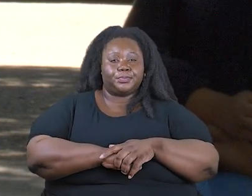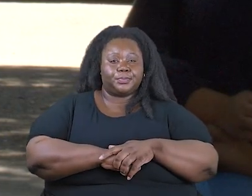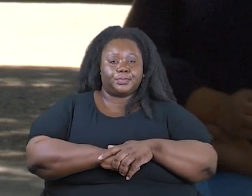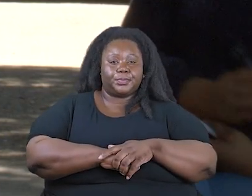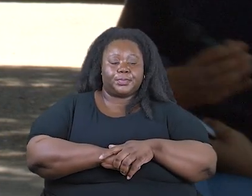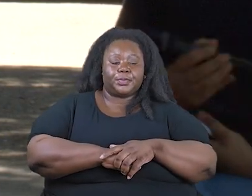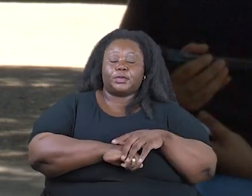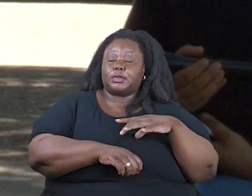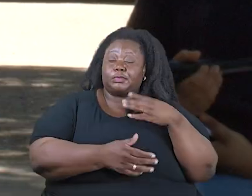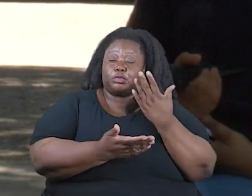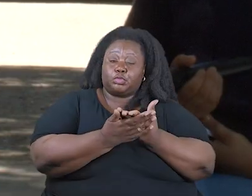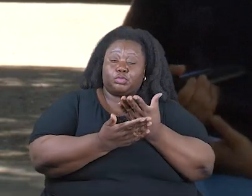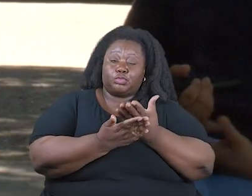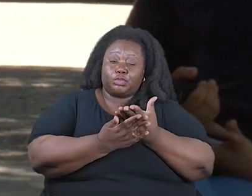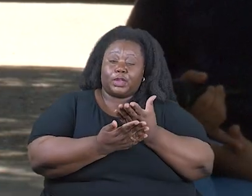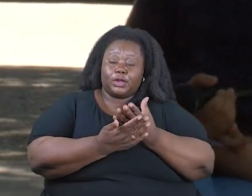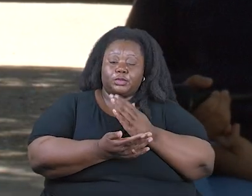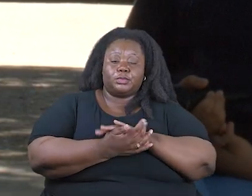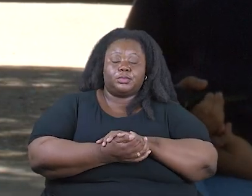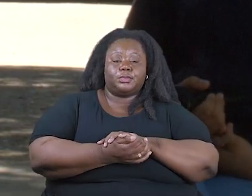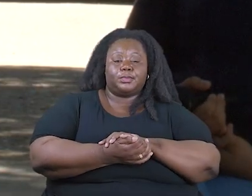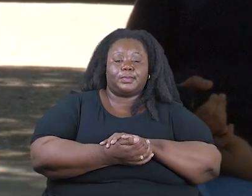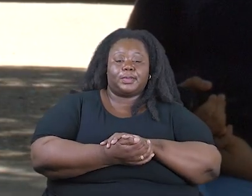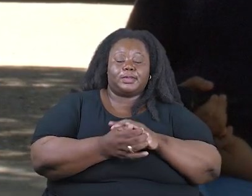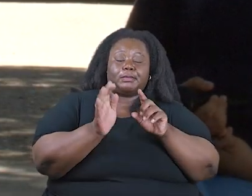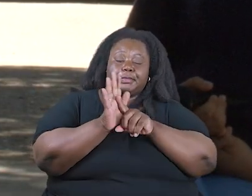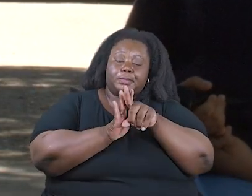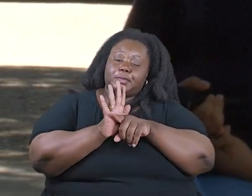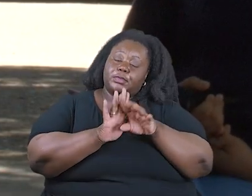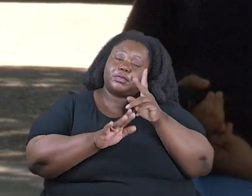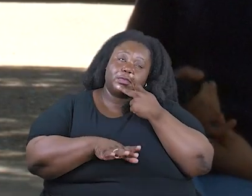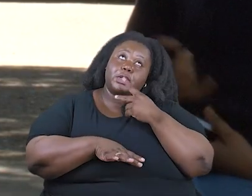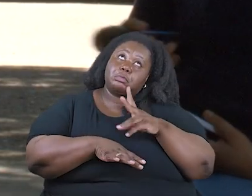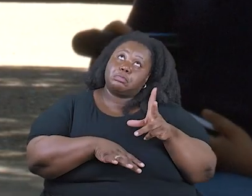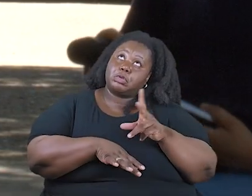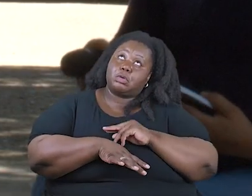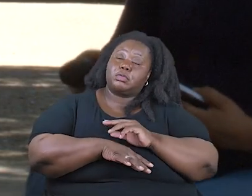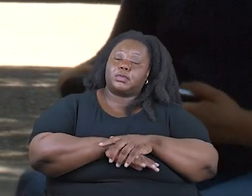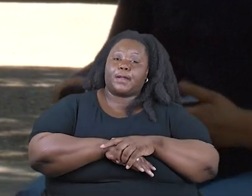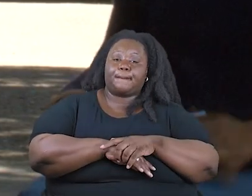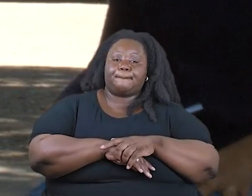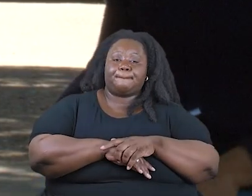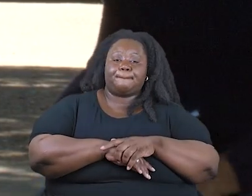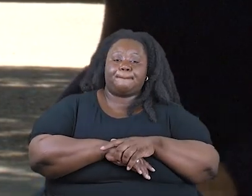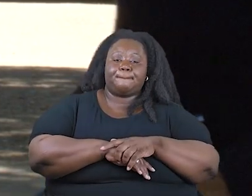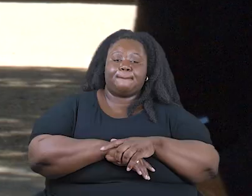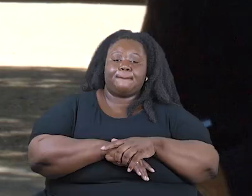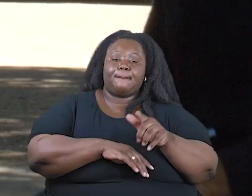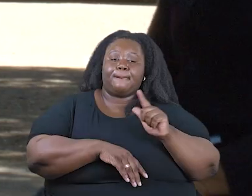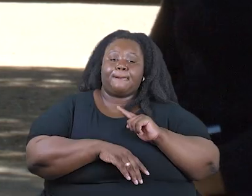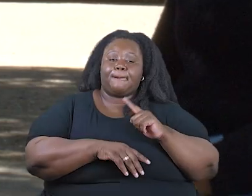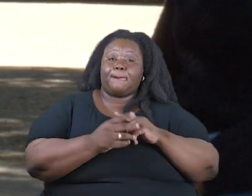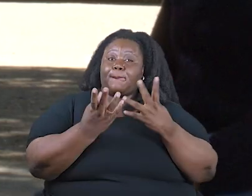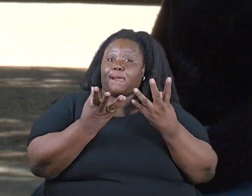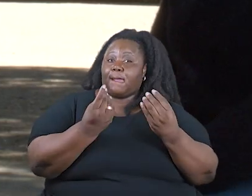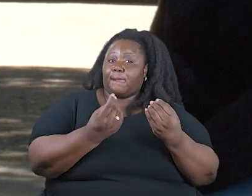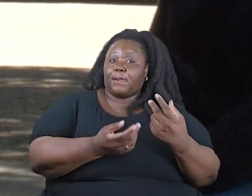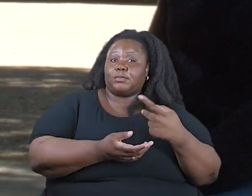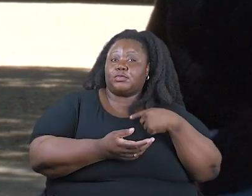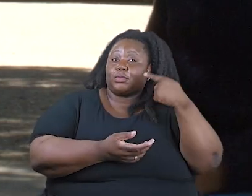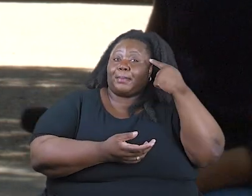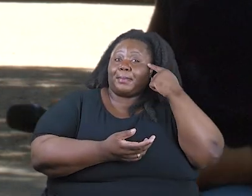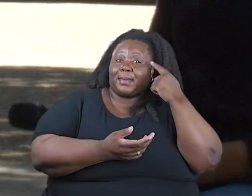que eu estava estudando isso, né? Estava pesquisando e falei assim, nossa, tem tantas maneiras